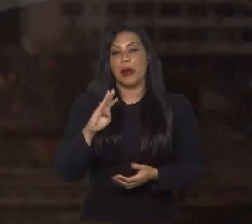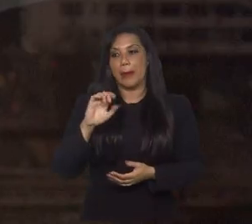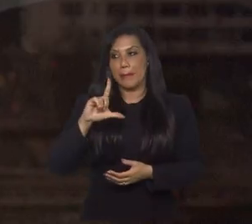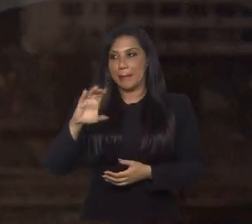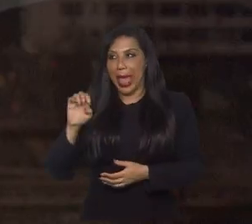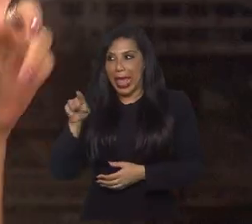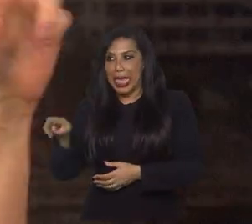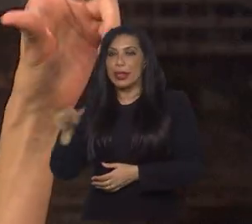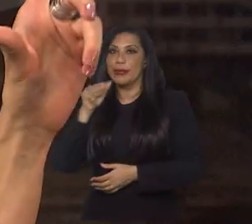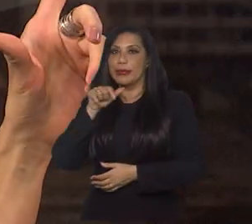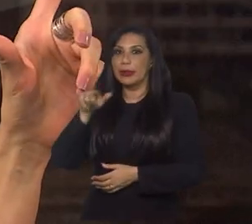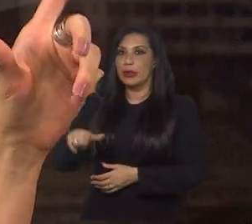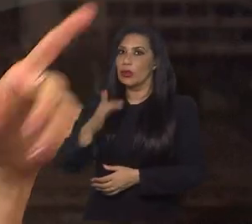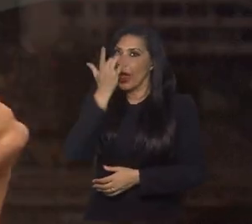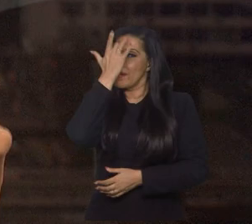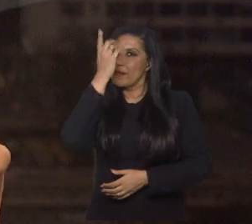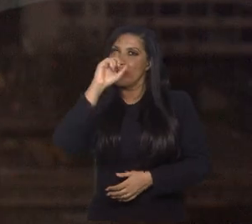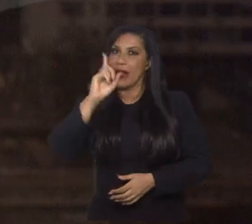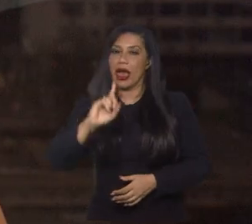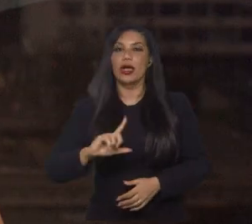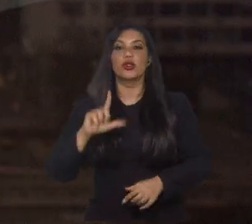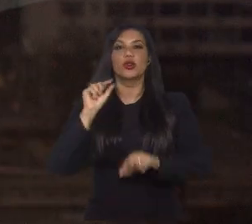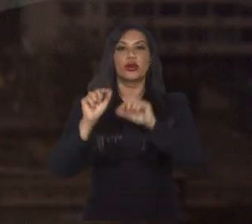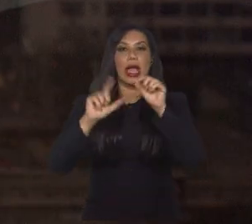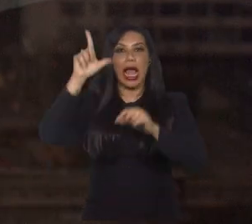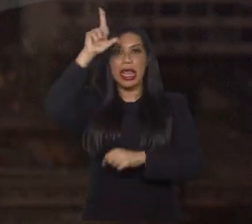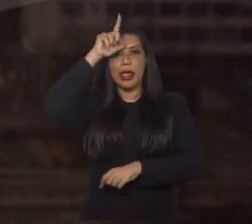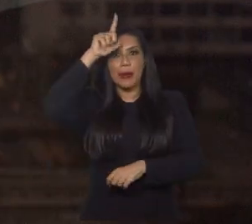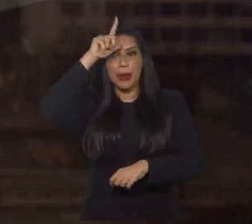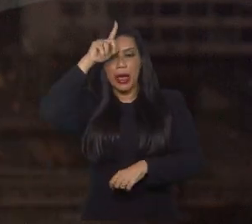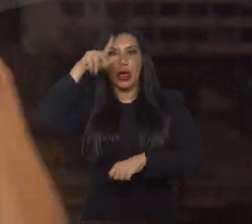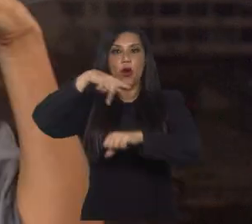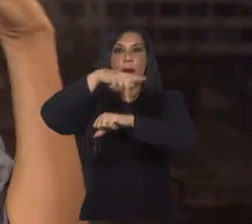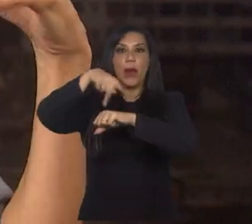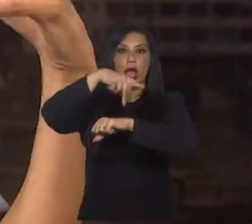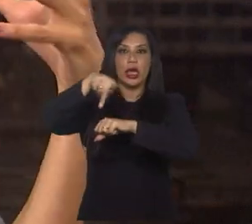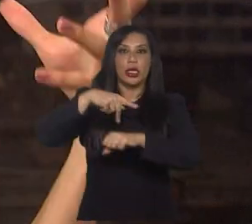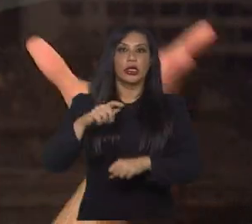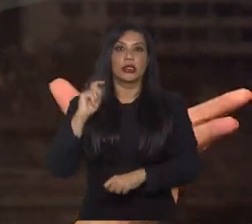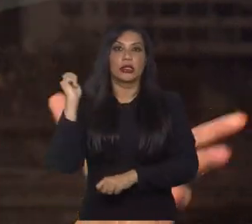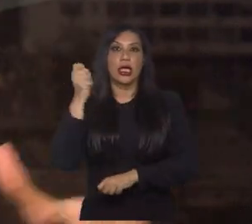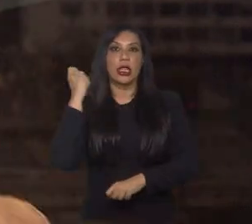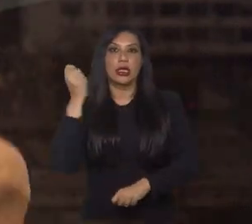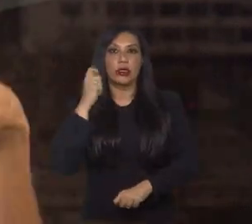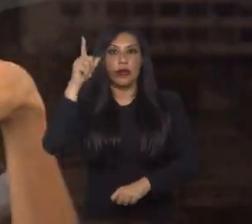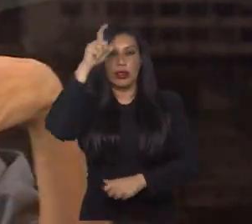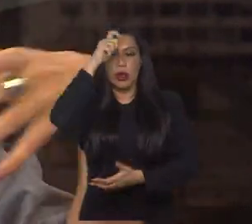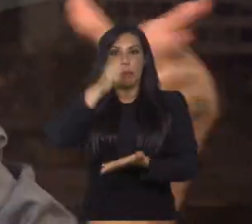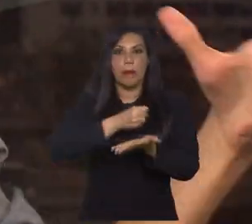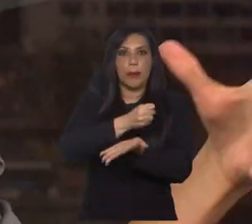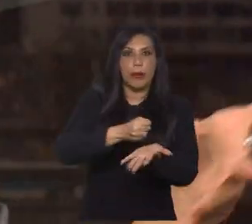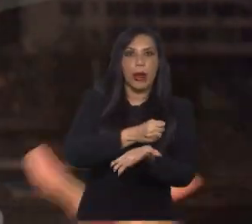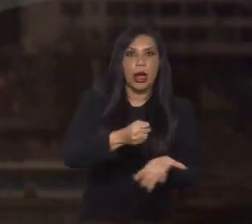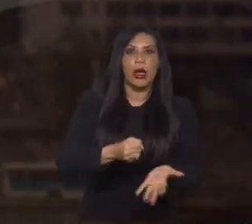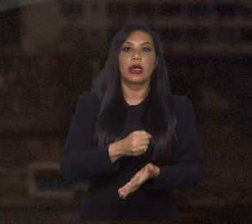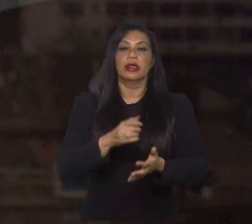melhor pra mim... Não é nada fácil. A gente tem aí a Alemanha, que tem uma solidez, uma seleção